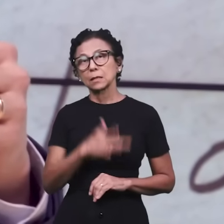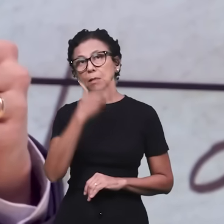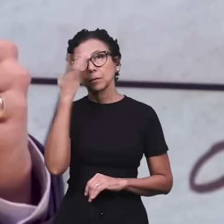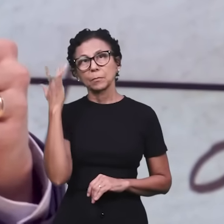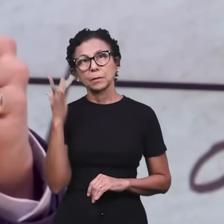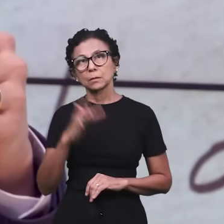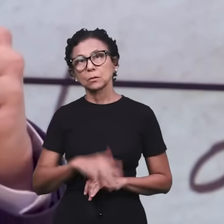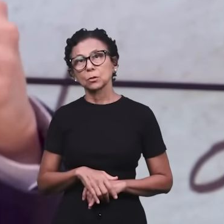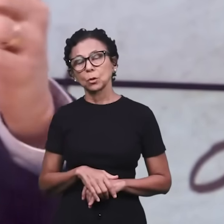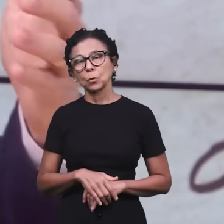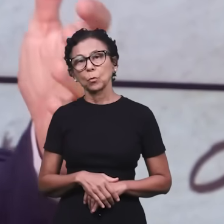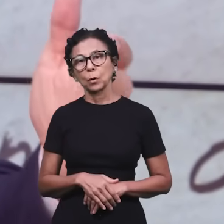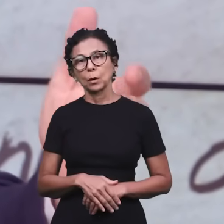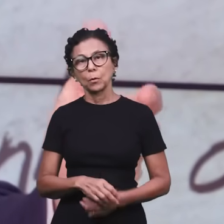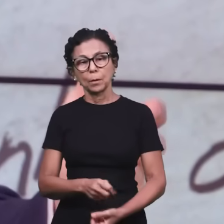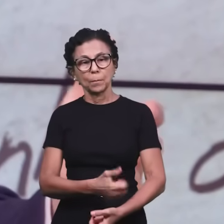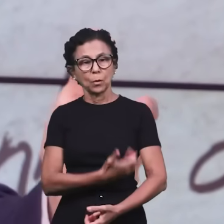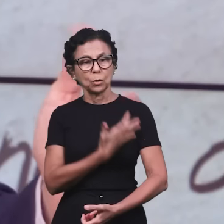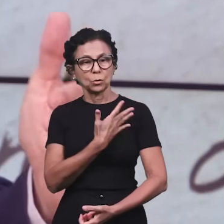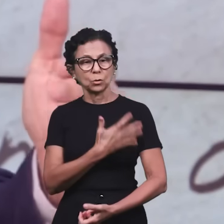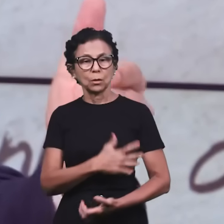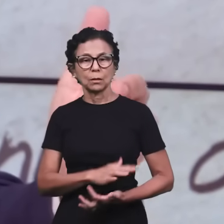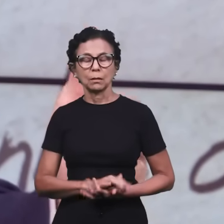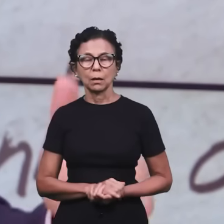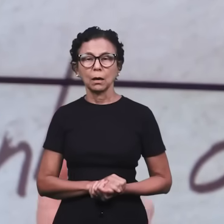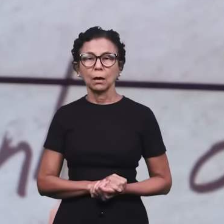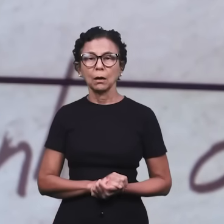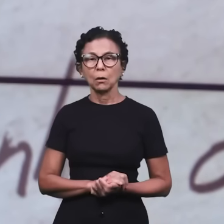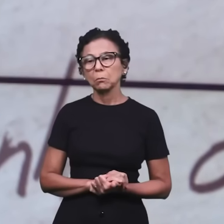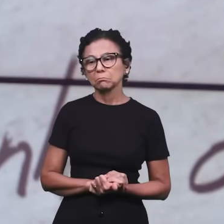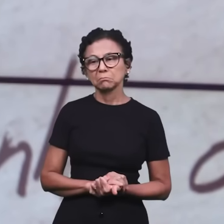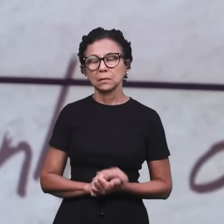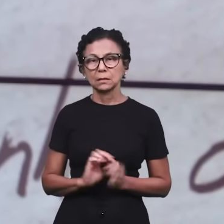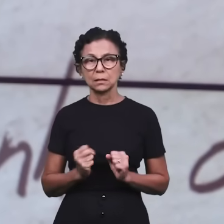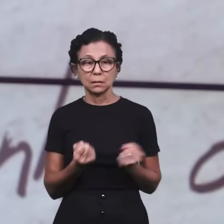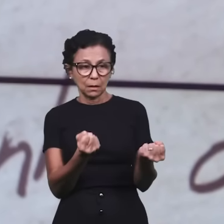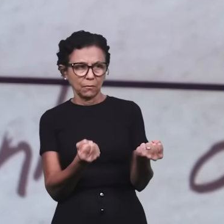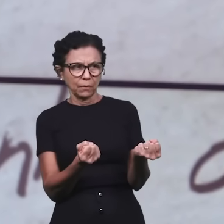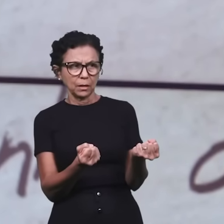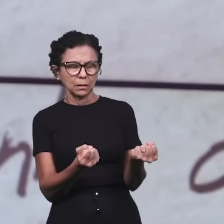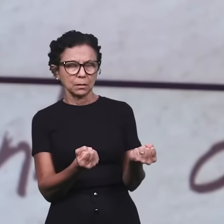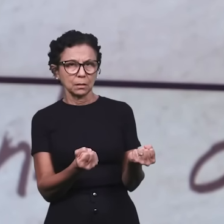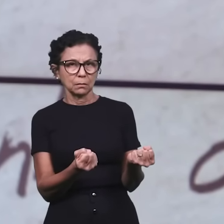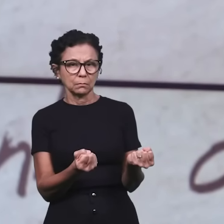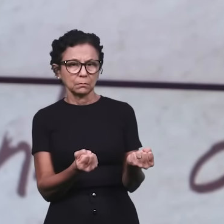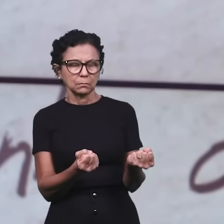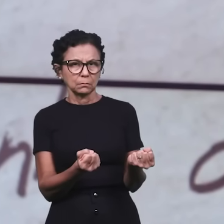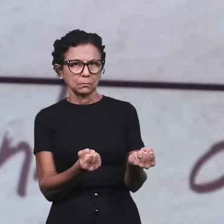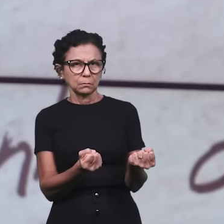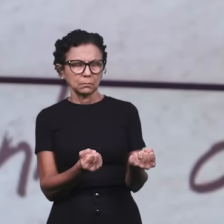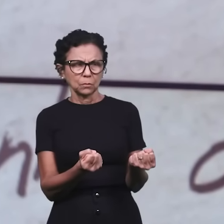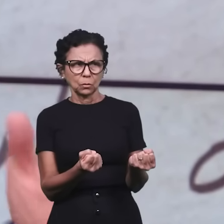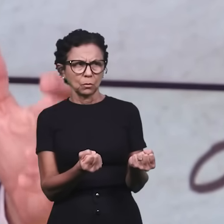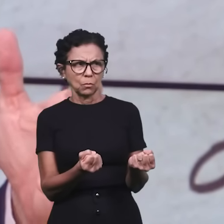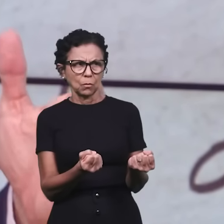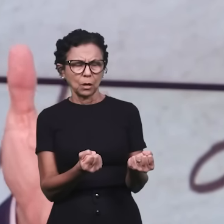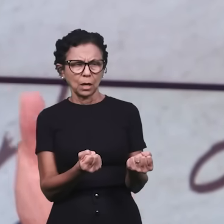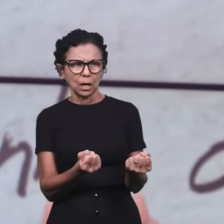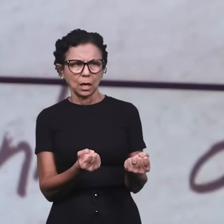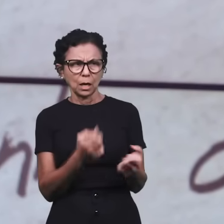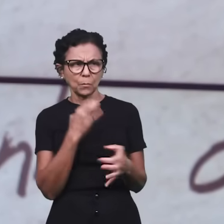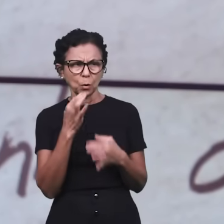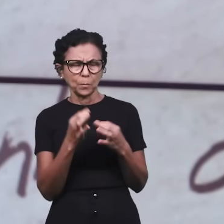isso percepção de algo que ela viu, indefesa, ou algo que achou injusto, ou